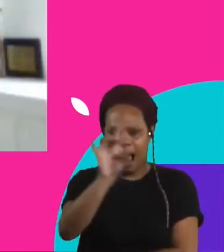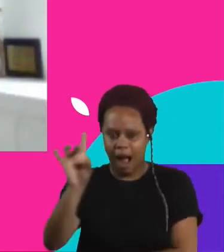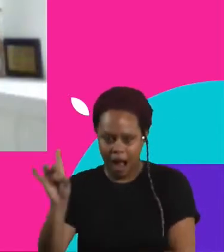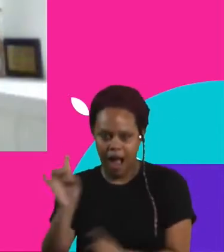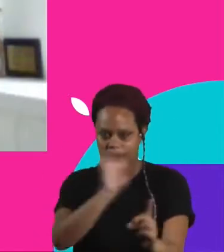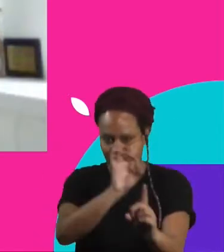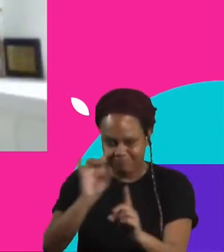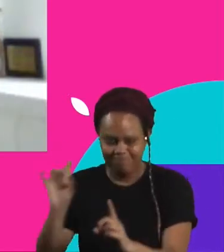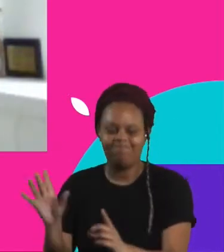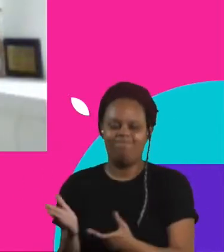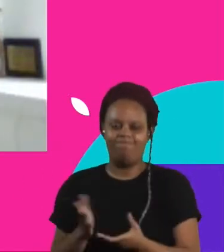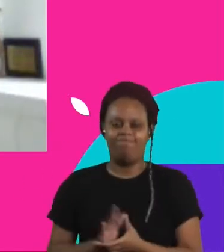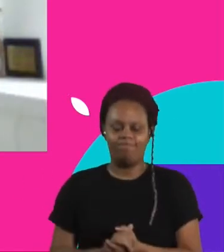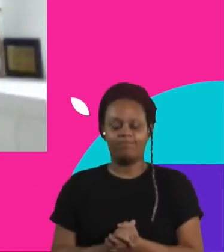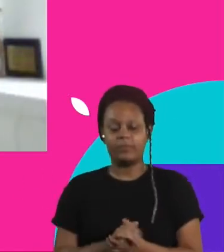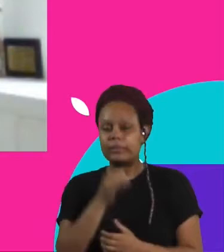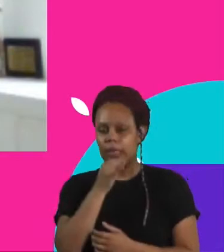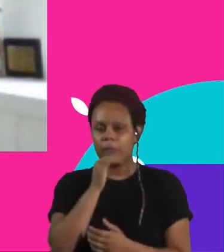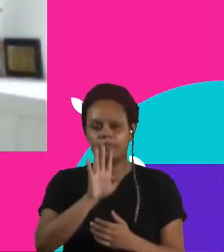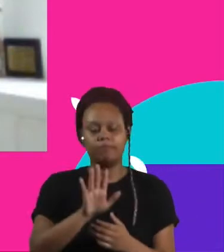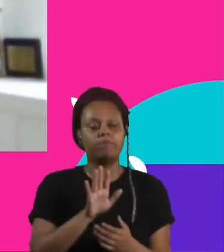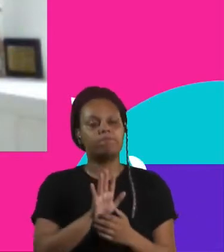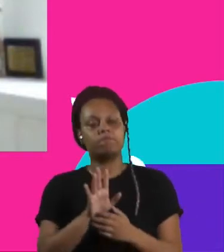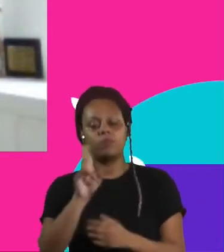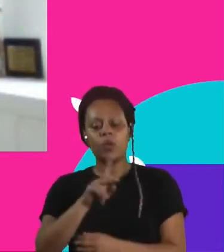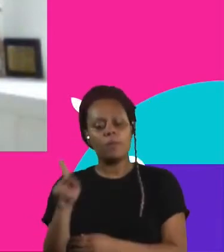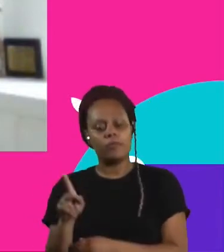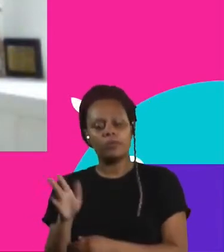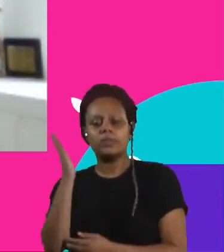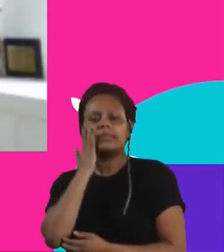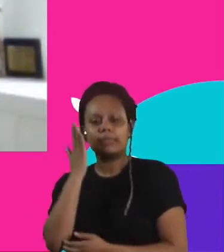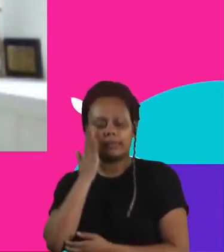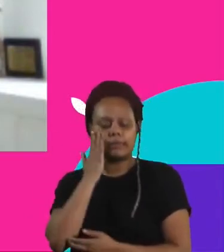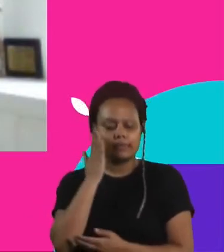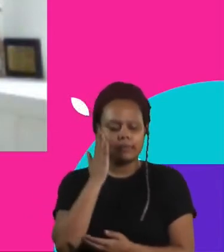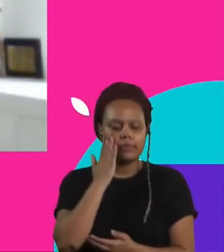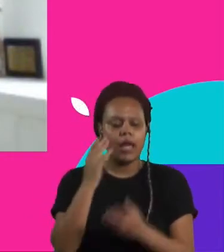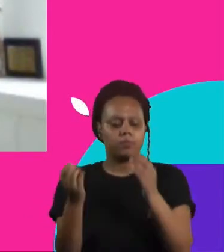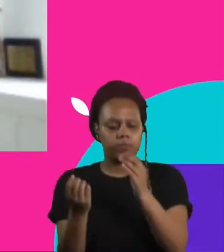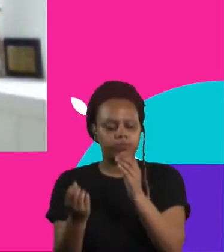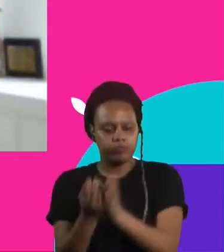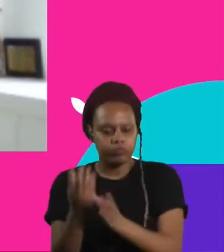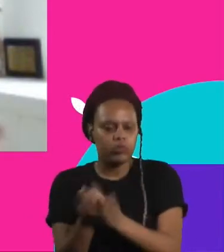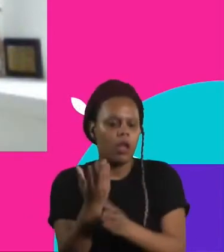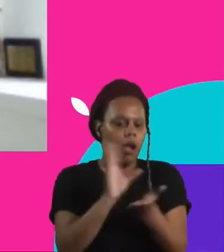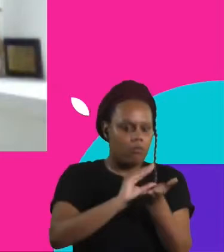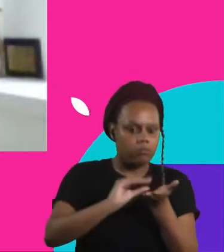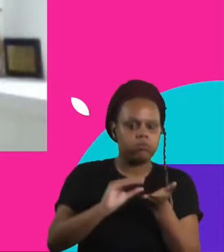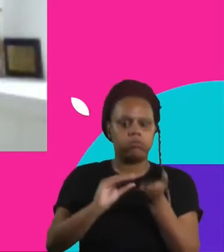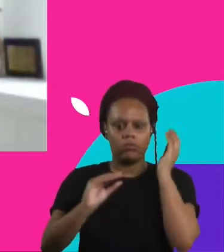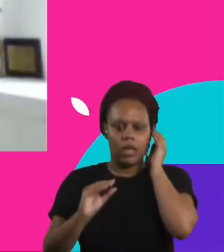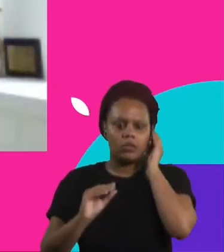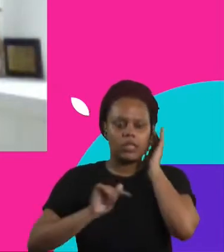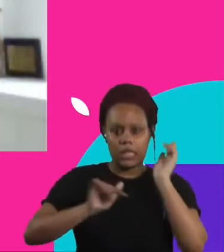Isso só acontece se o professor souber trabalhar com os dados gerados pelo uso da tecnologia, das